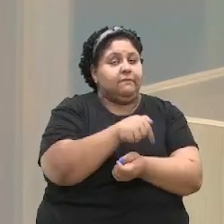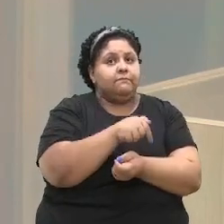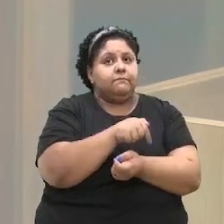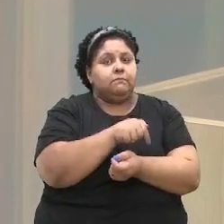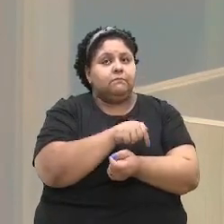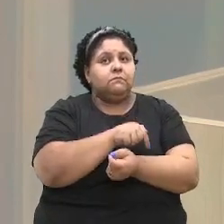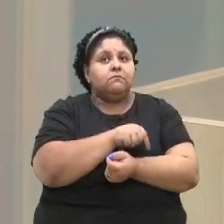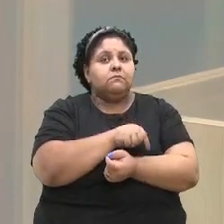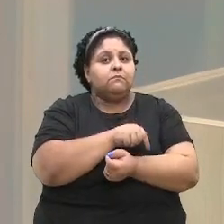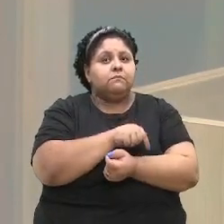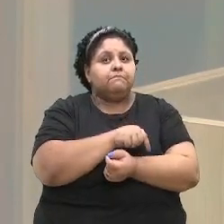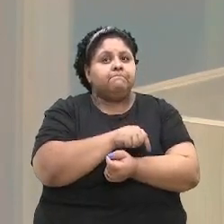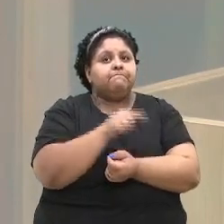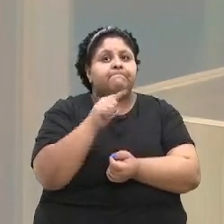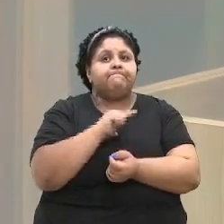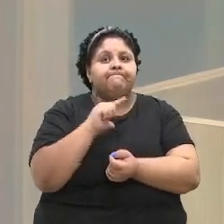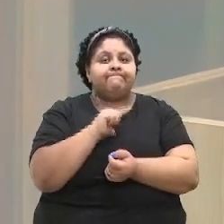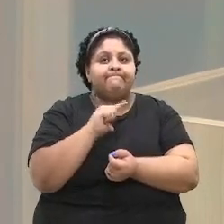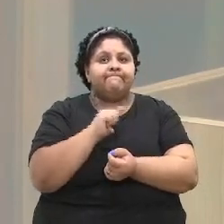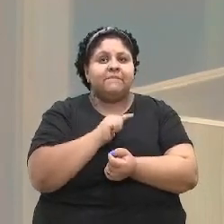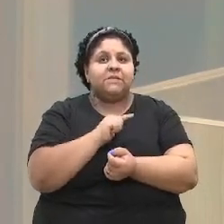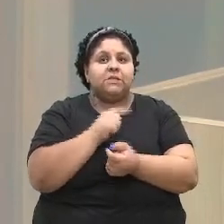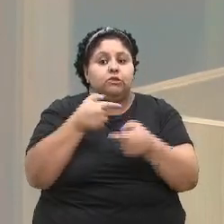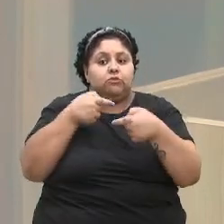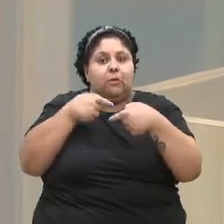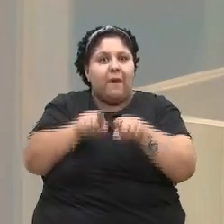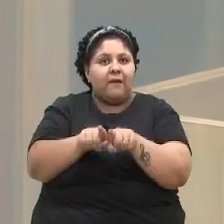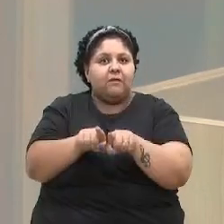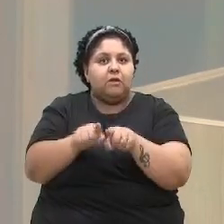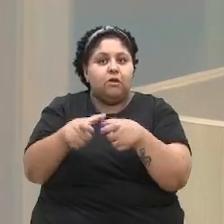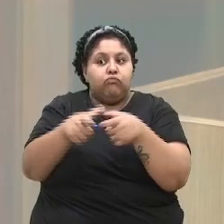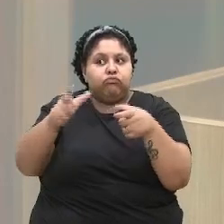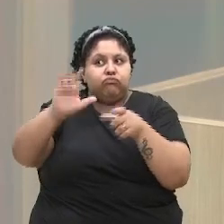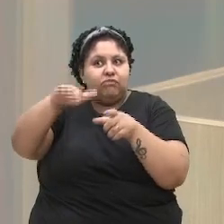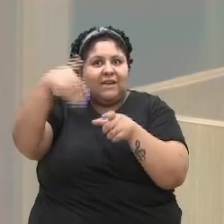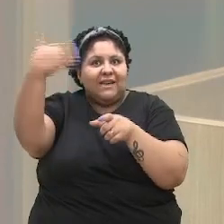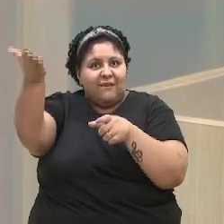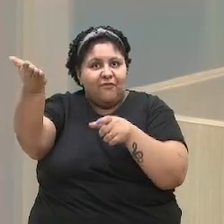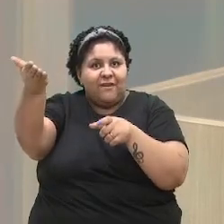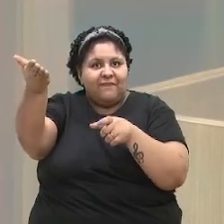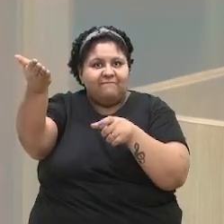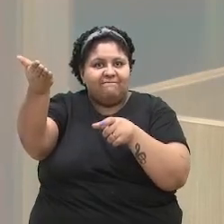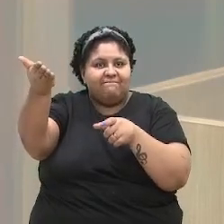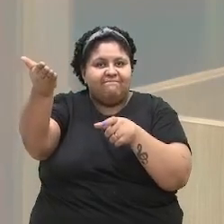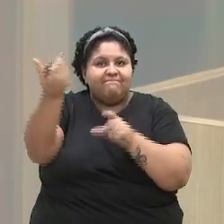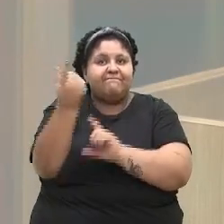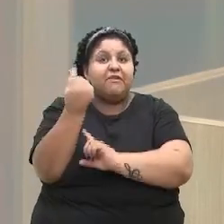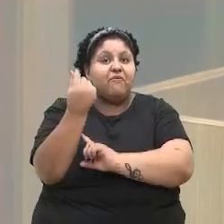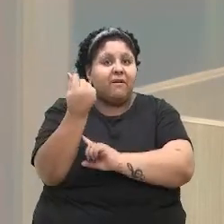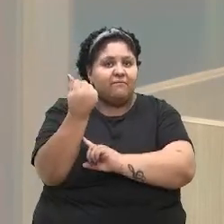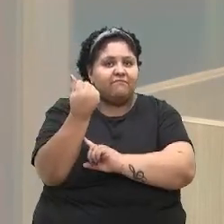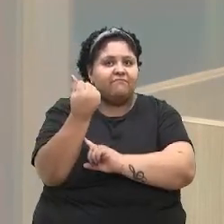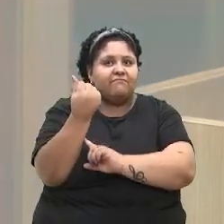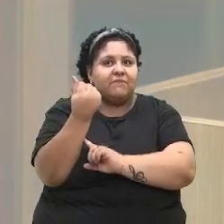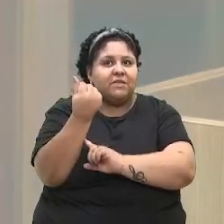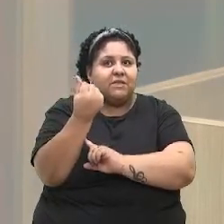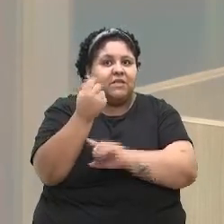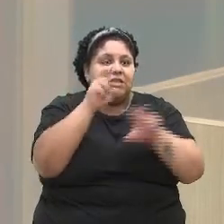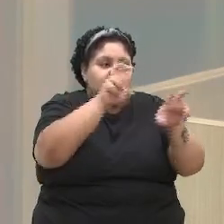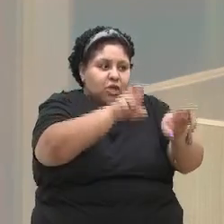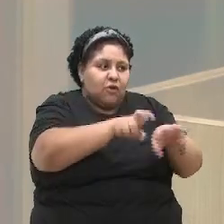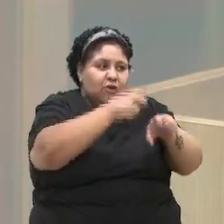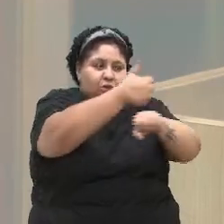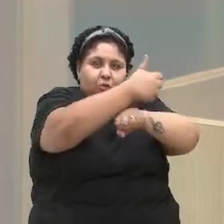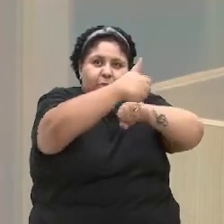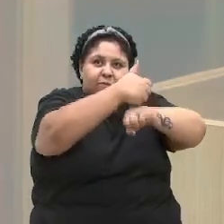aqui que tem uma competitividade grandíssima lá fora pelo valor que o agricultor ganhando